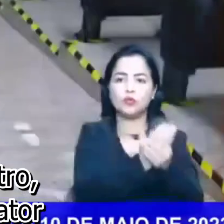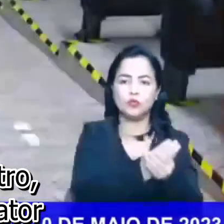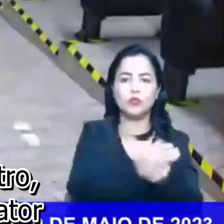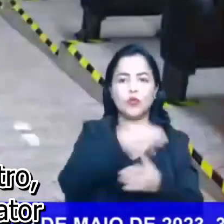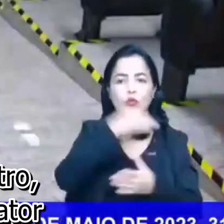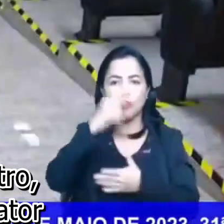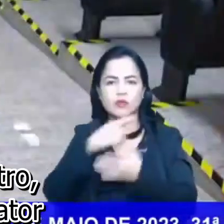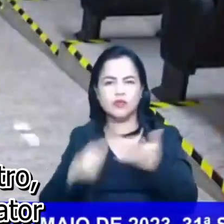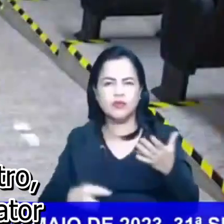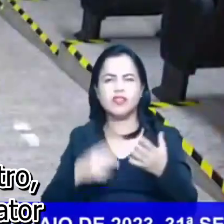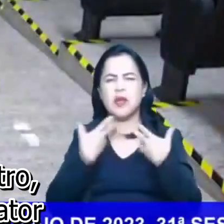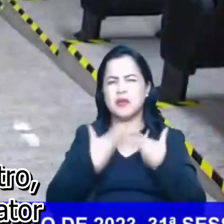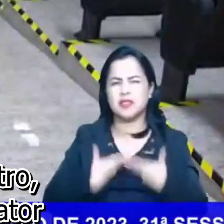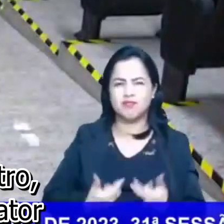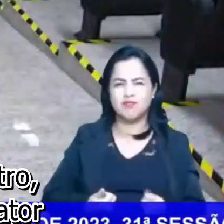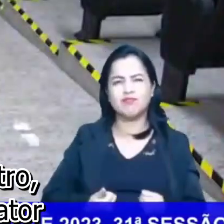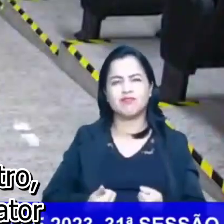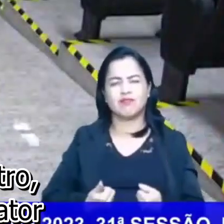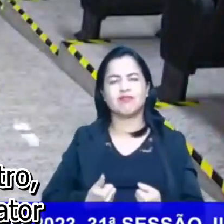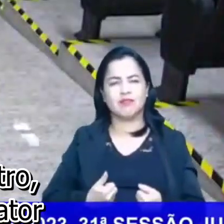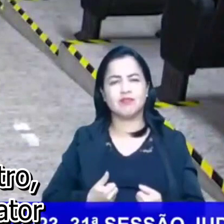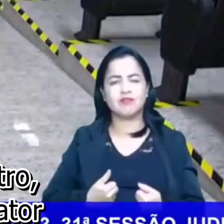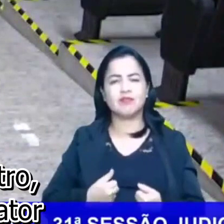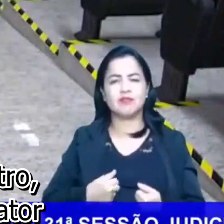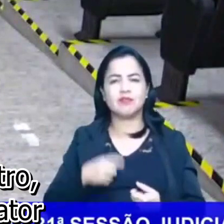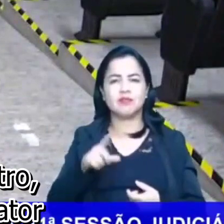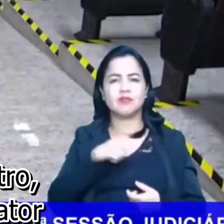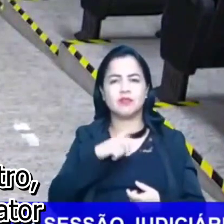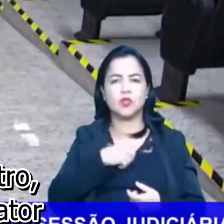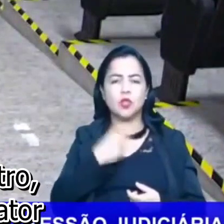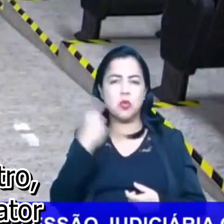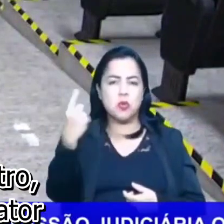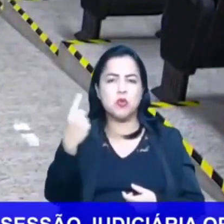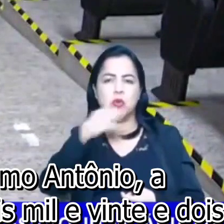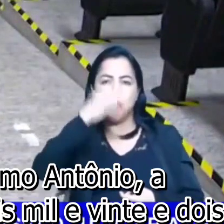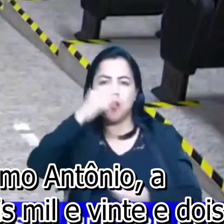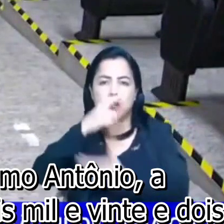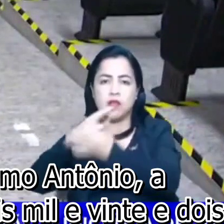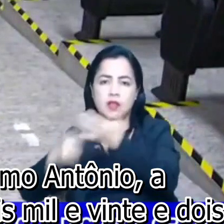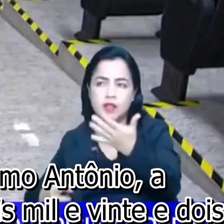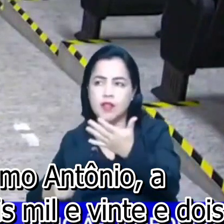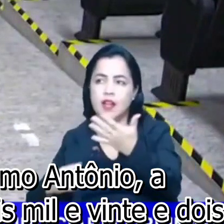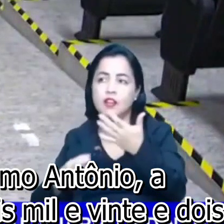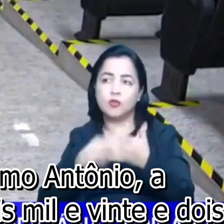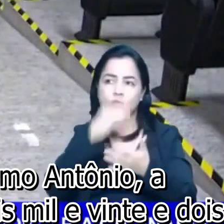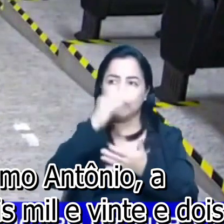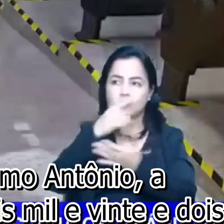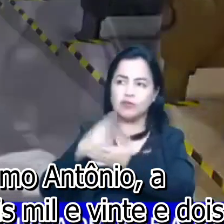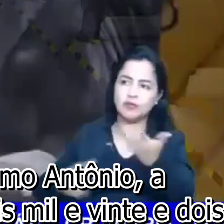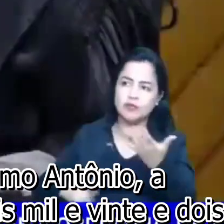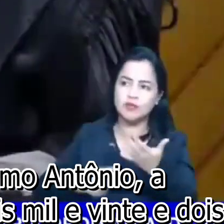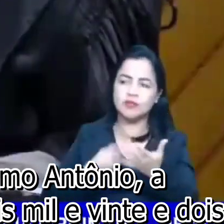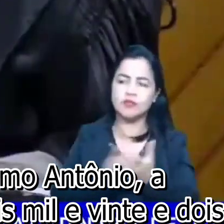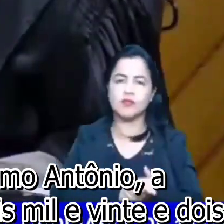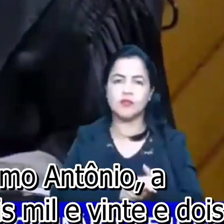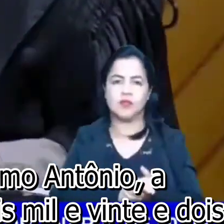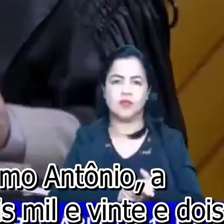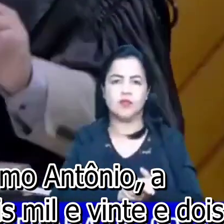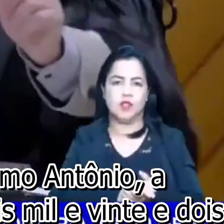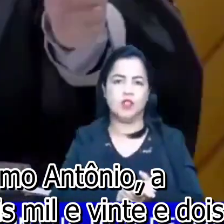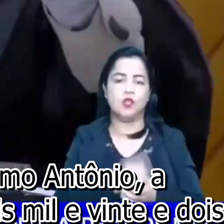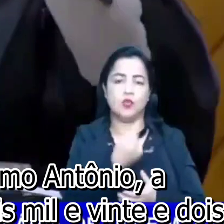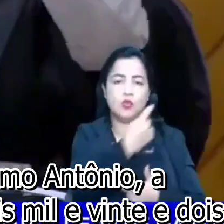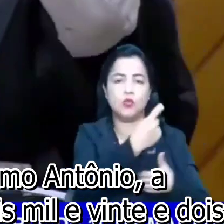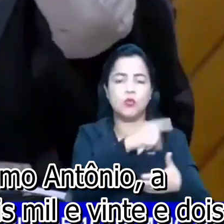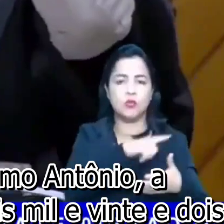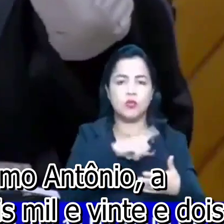para outro, para não cansar, né? Ficar só num relator específico. Vamos ao item 1, desembargador Carmo Antônio, a prestação